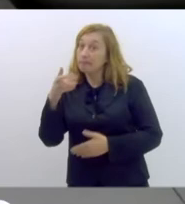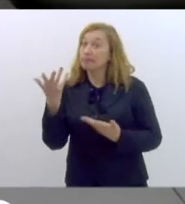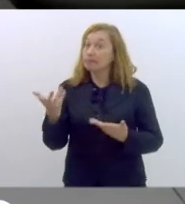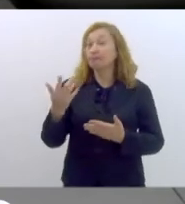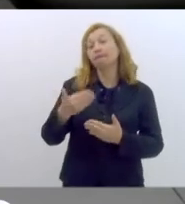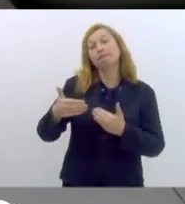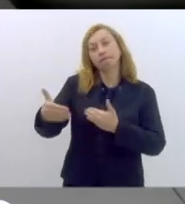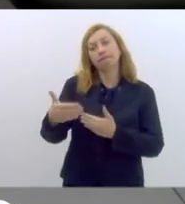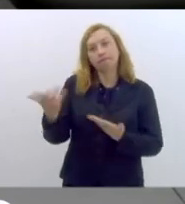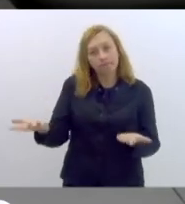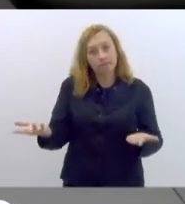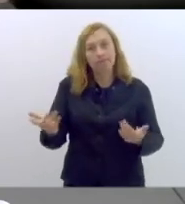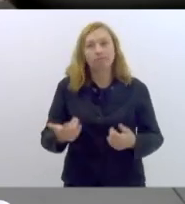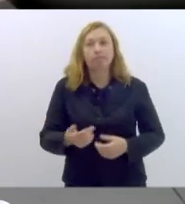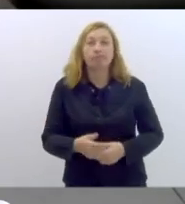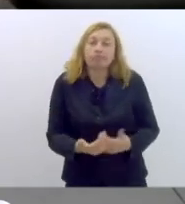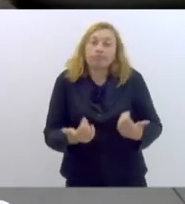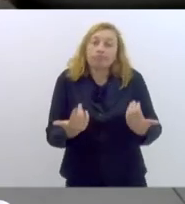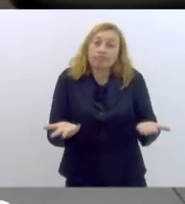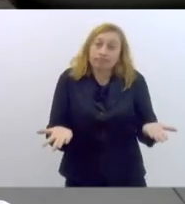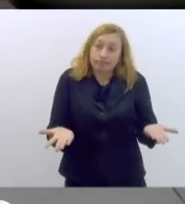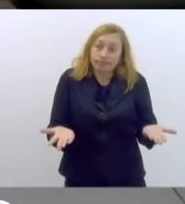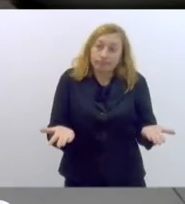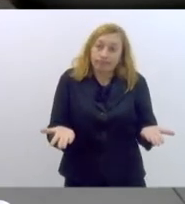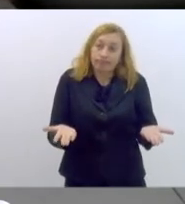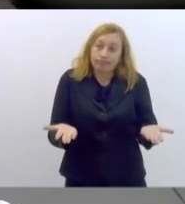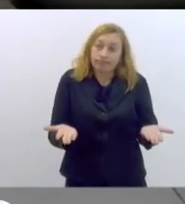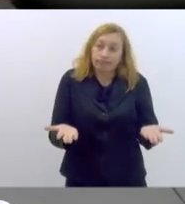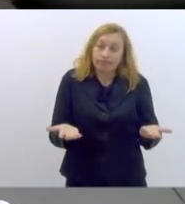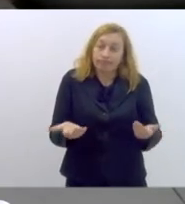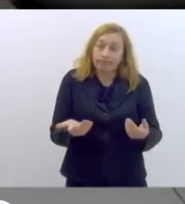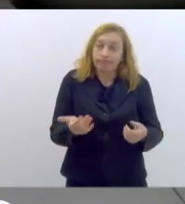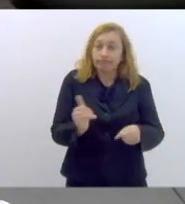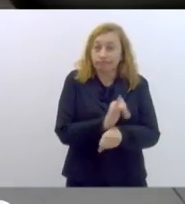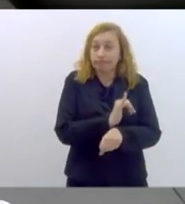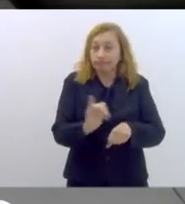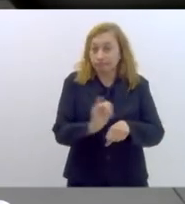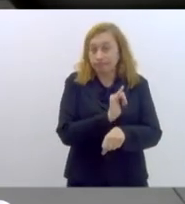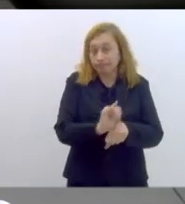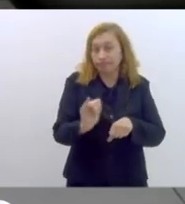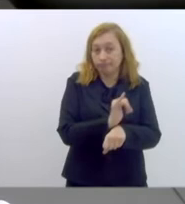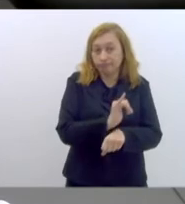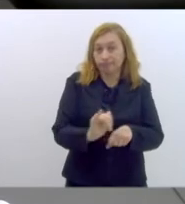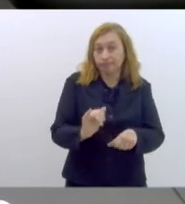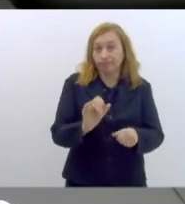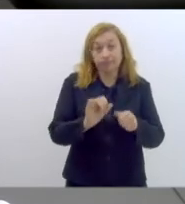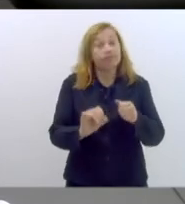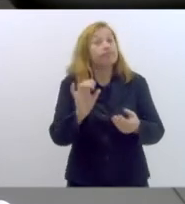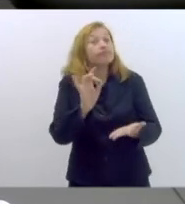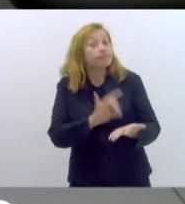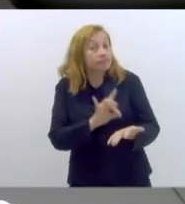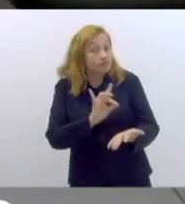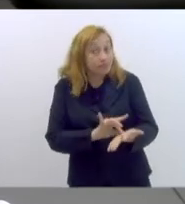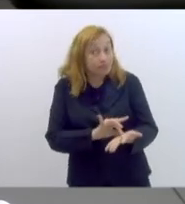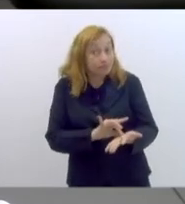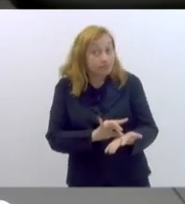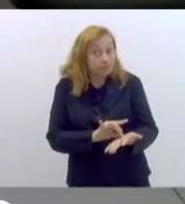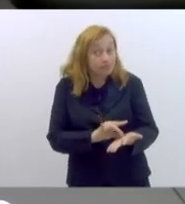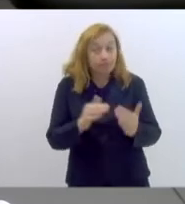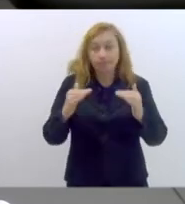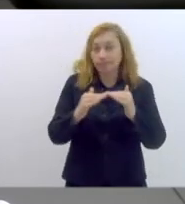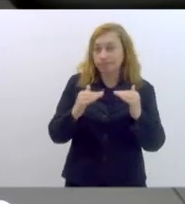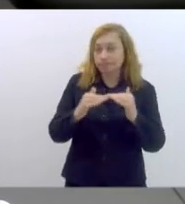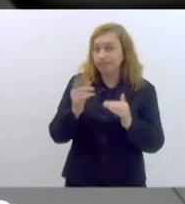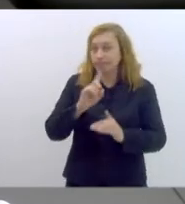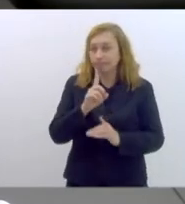na frente, e vai ter que maneje isso, porque, na verdade, o acordo não é